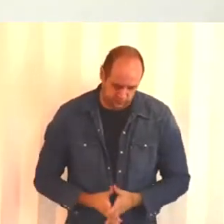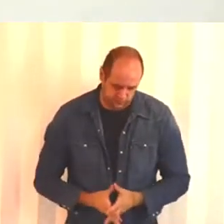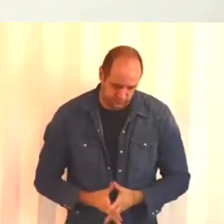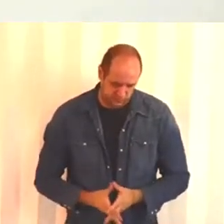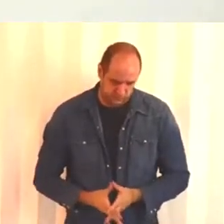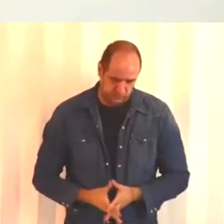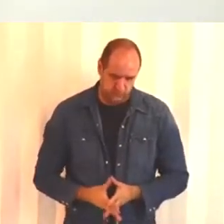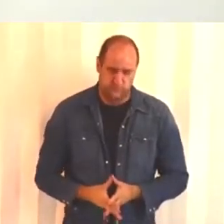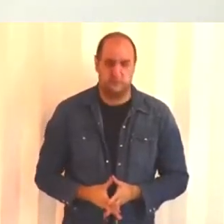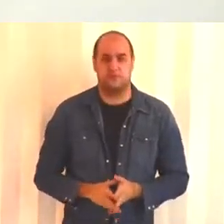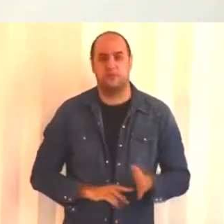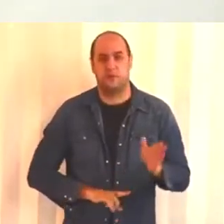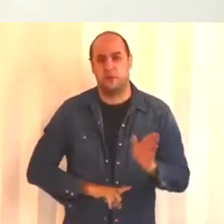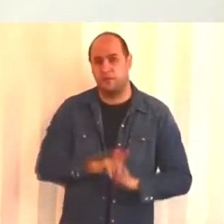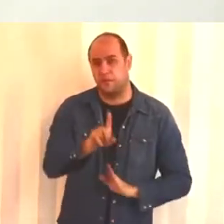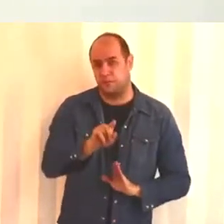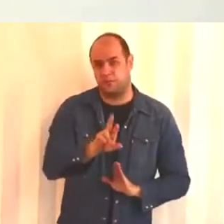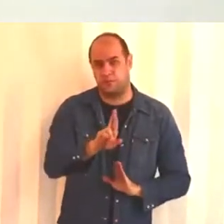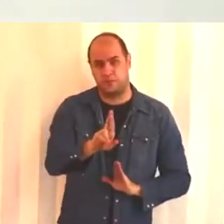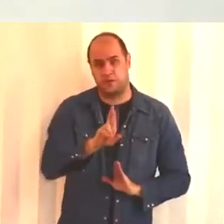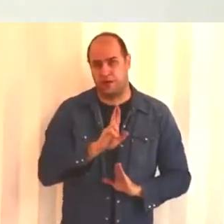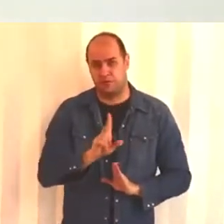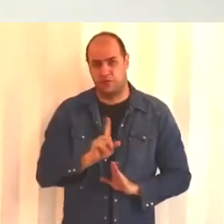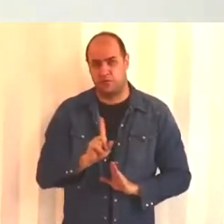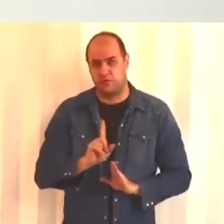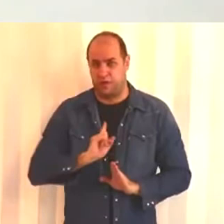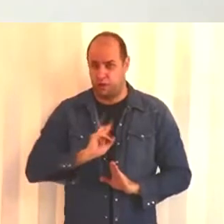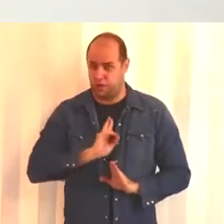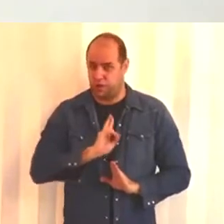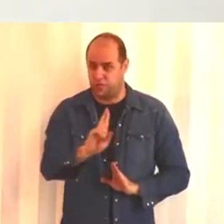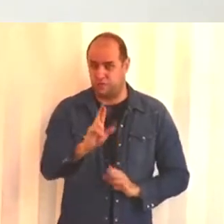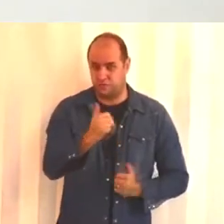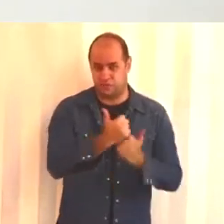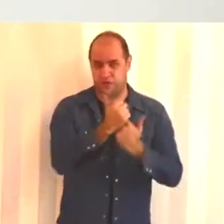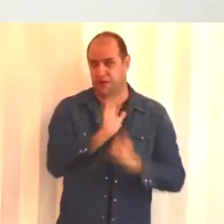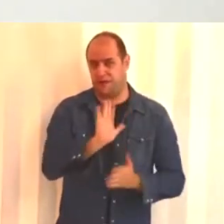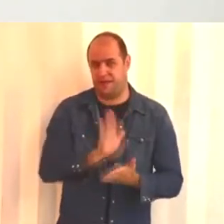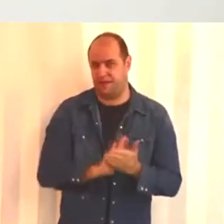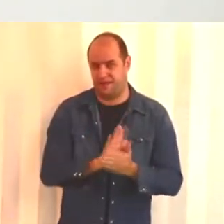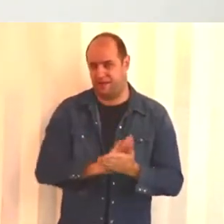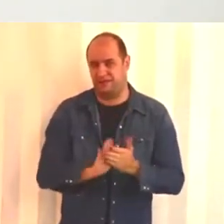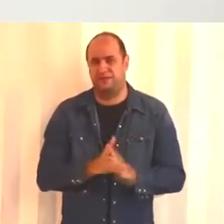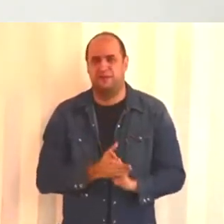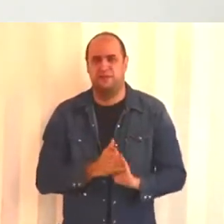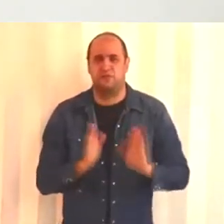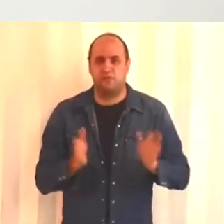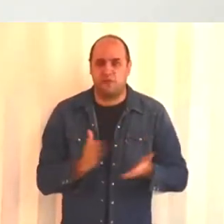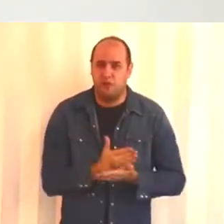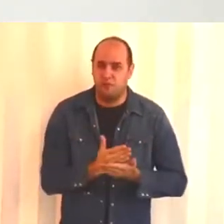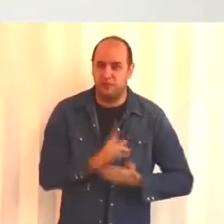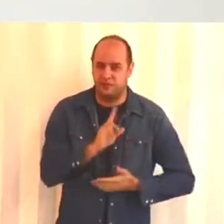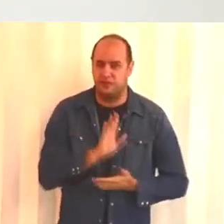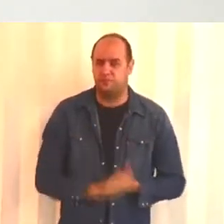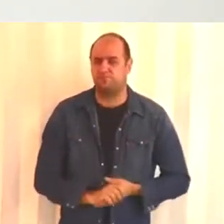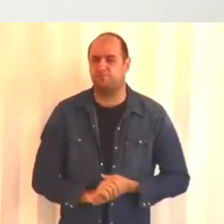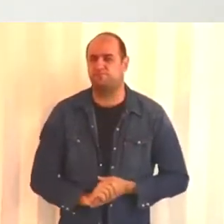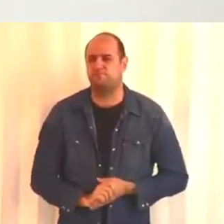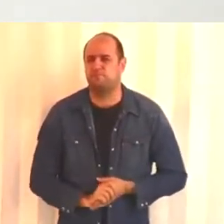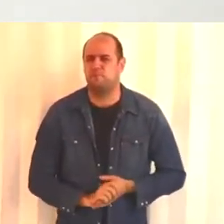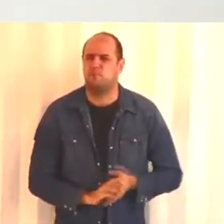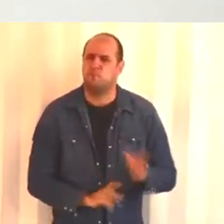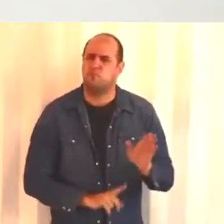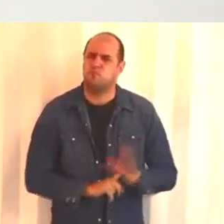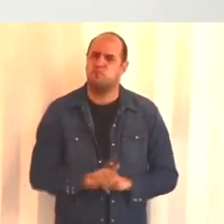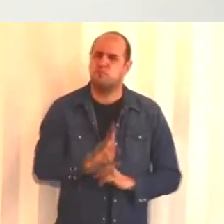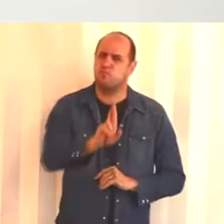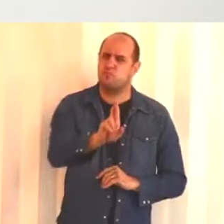Uma pergunta que você não pode responder por mim e eu não posso responder por você, de uma forma inicial a princípio. Você